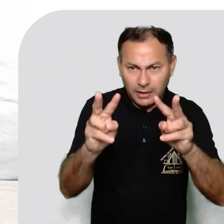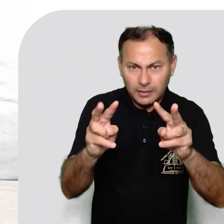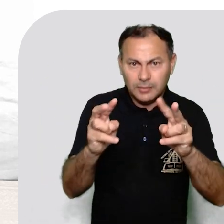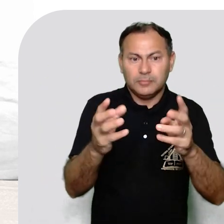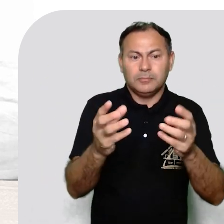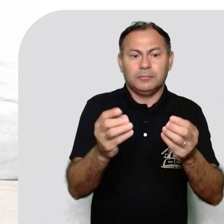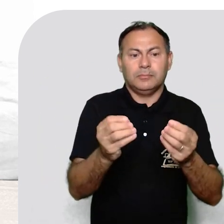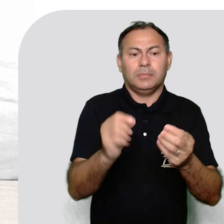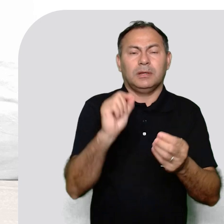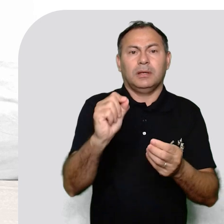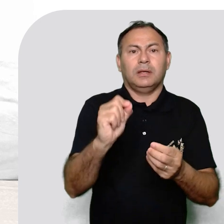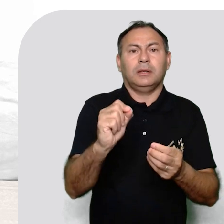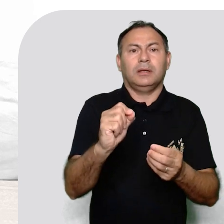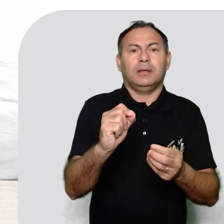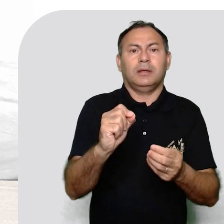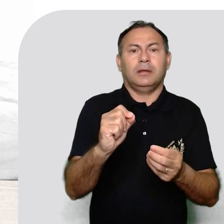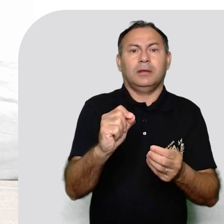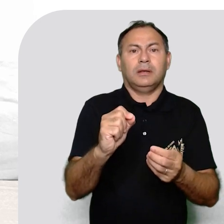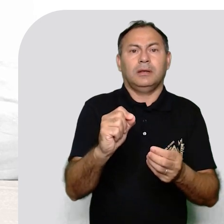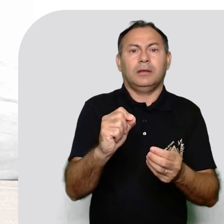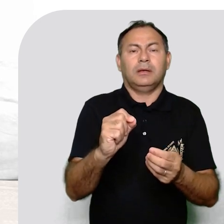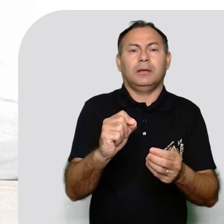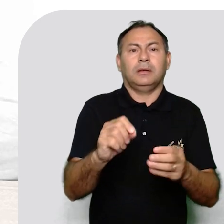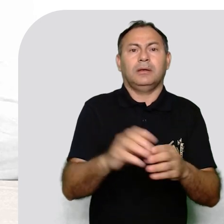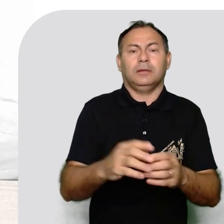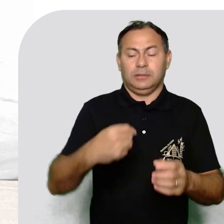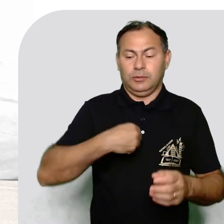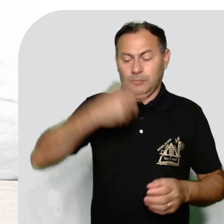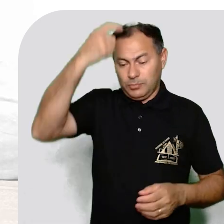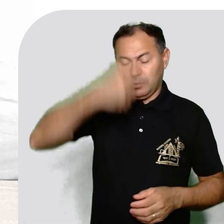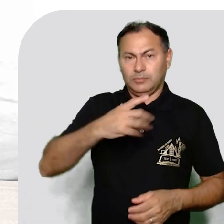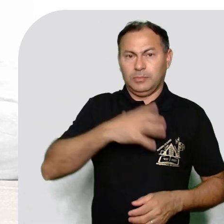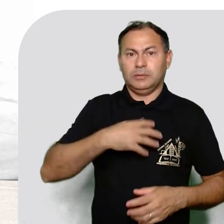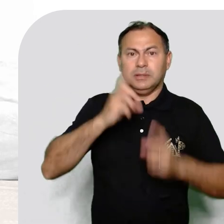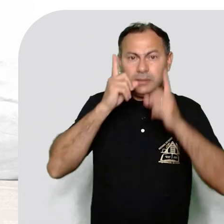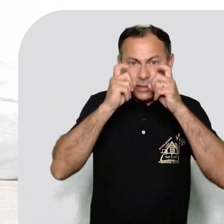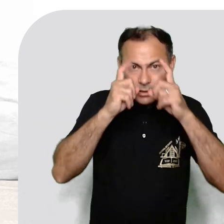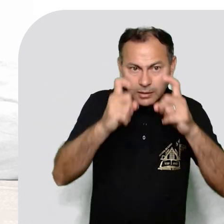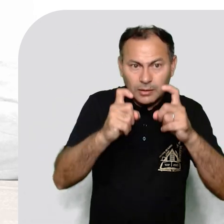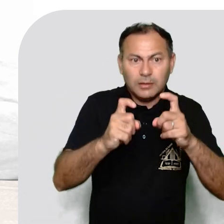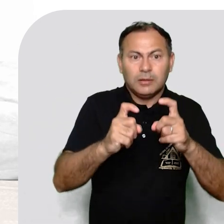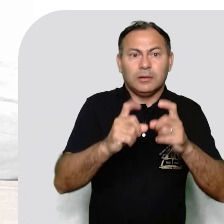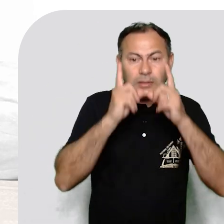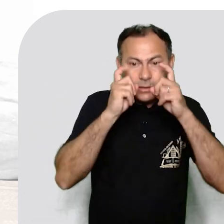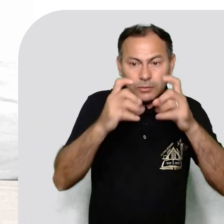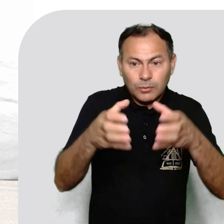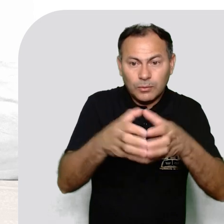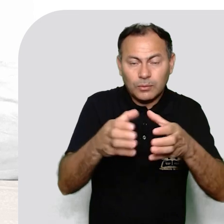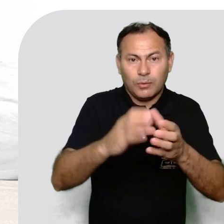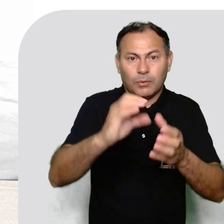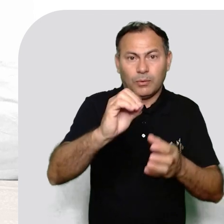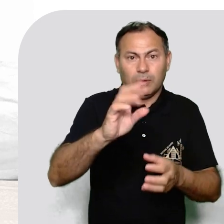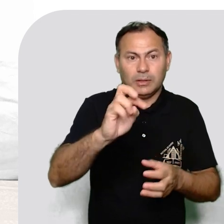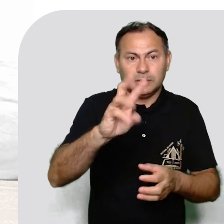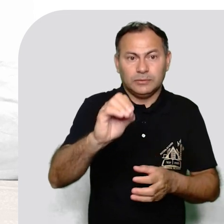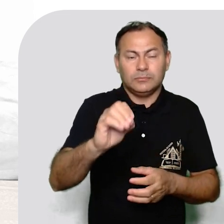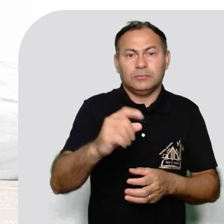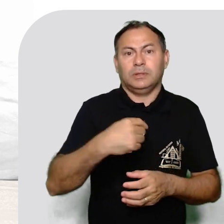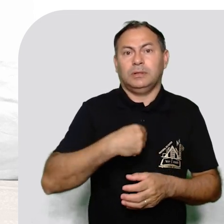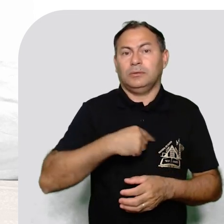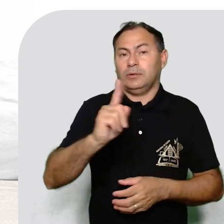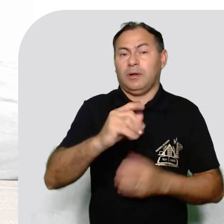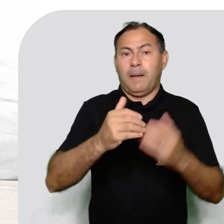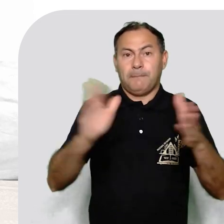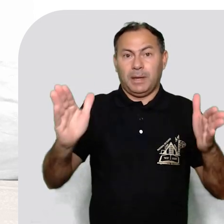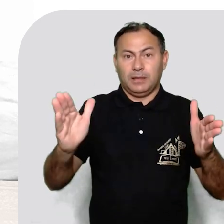enxergar que além de mim mesmo, além dos meus interesses, há um interesse coletivo. E se eu não